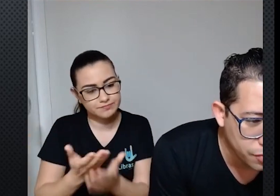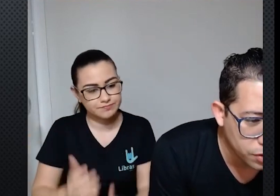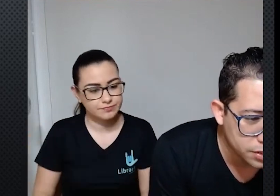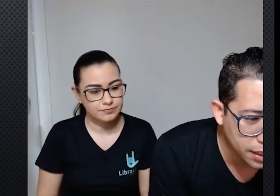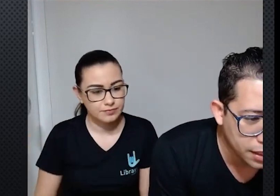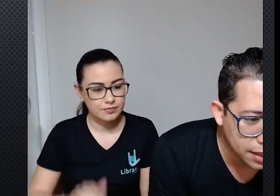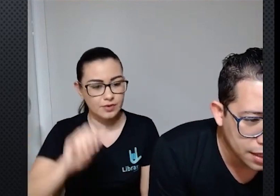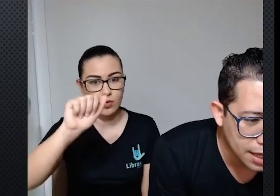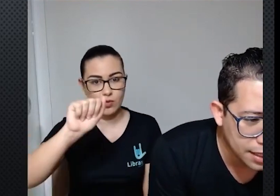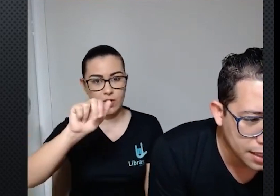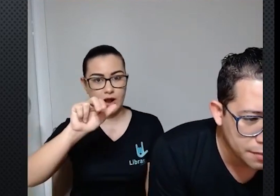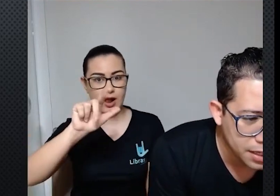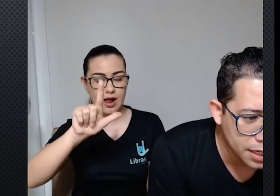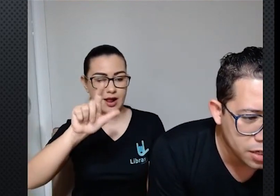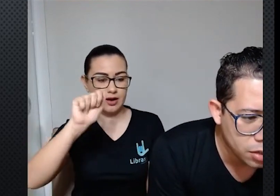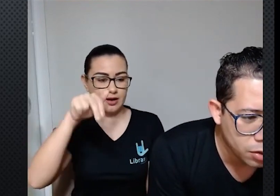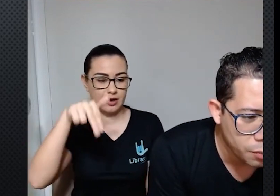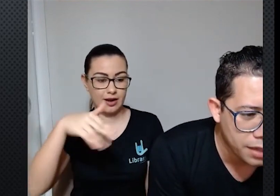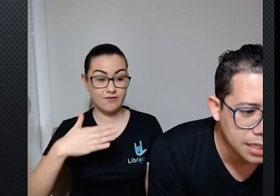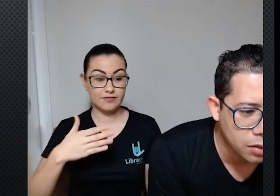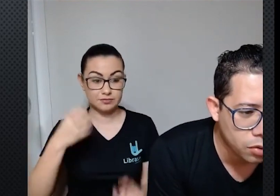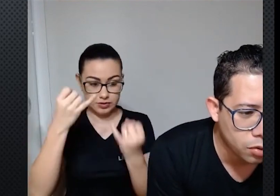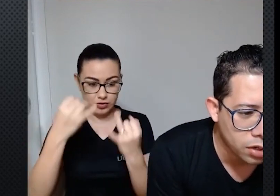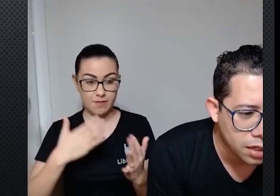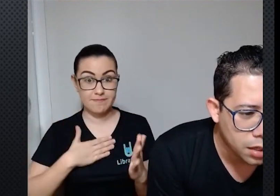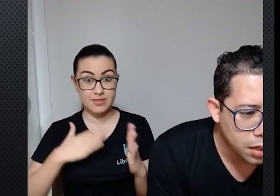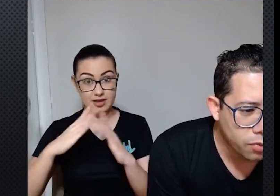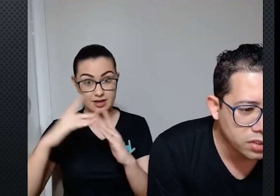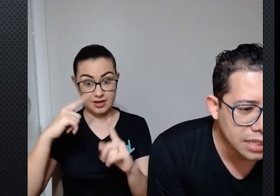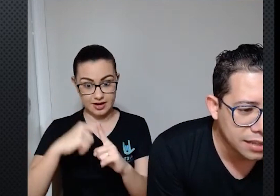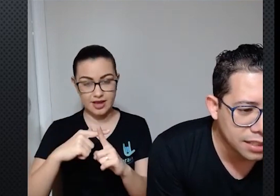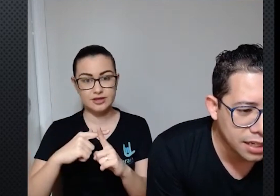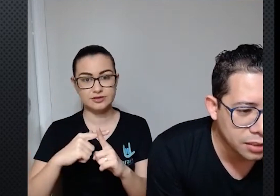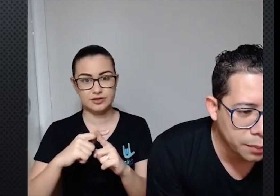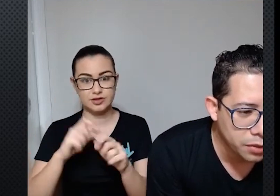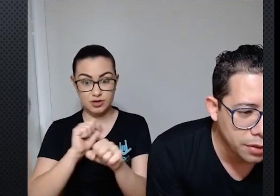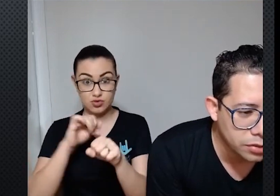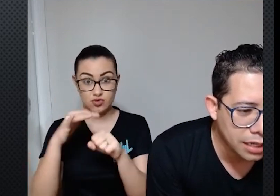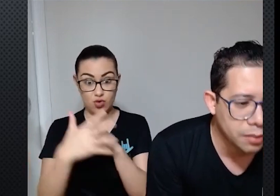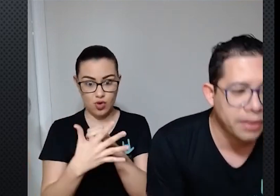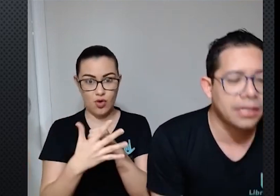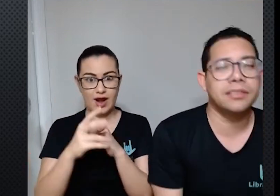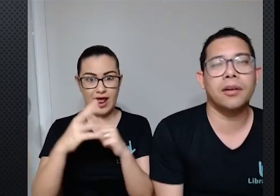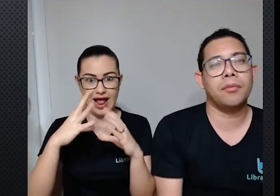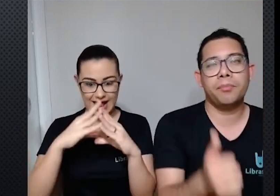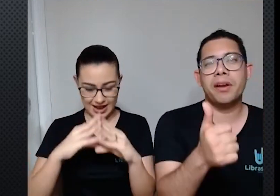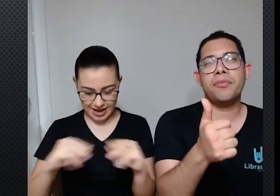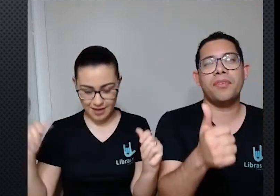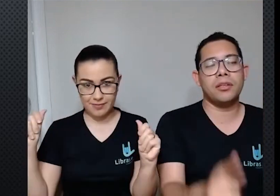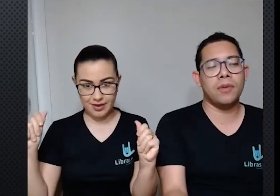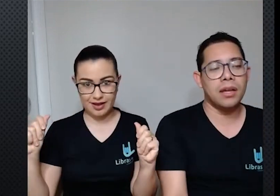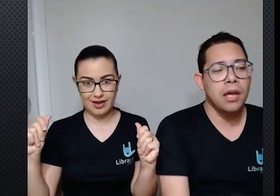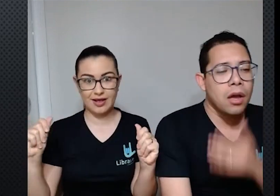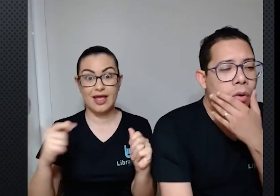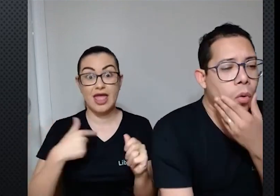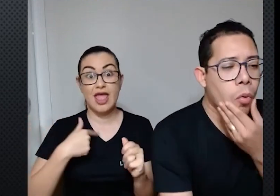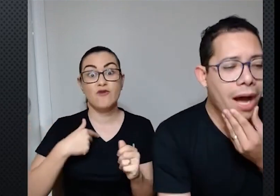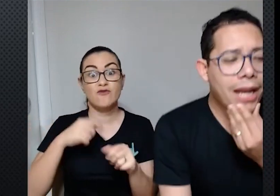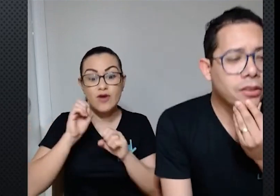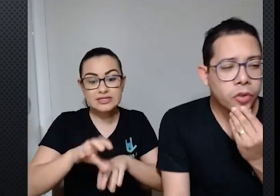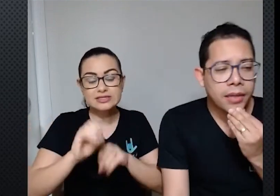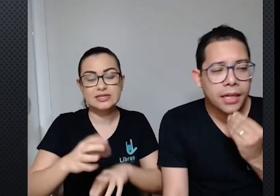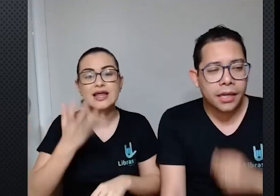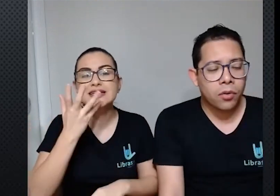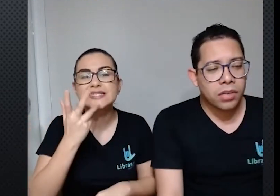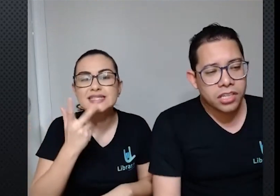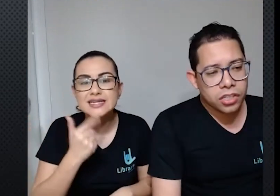Alan falou assim, aqui é na minha igreja, quando passar o corona, vou ensinar as crianças para poder me ajudar na interpretação. Perfeito, Alan. O Alan,